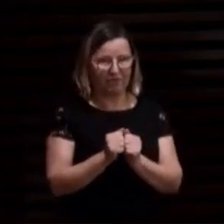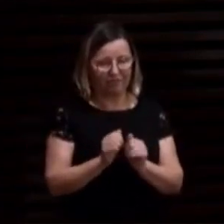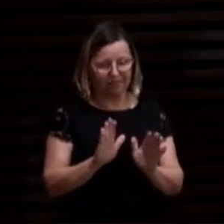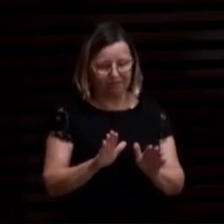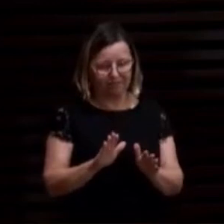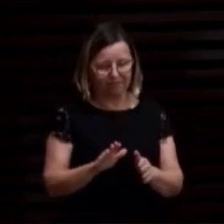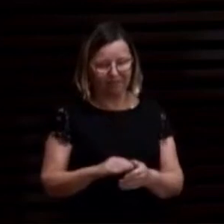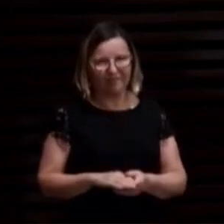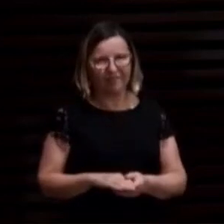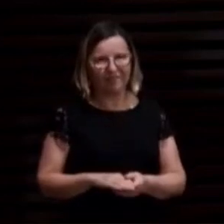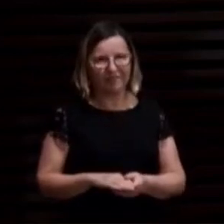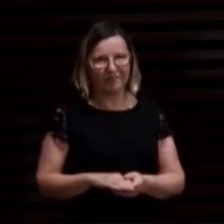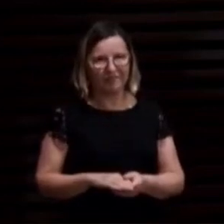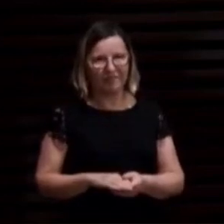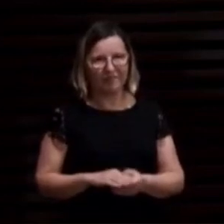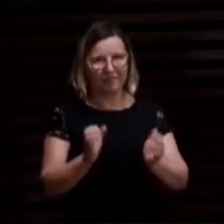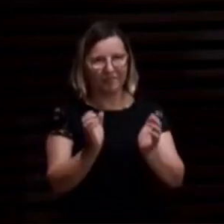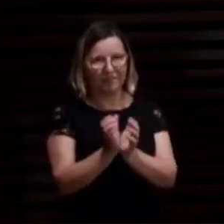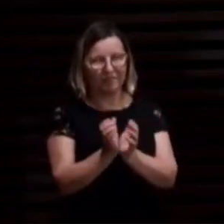ó, a escolta,